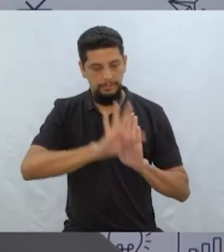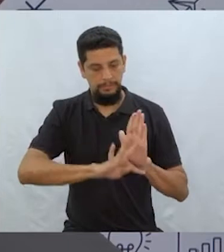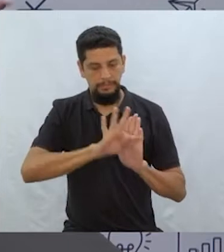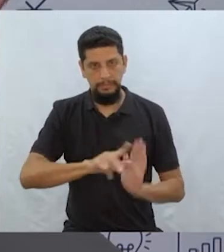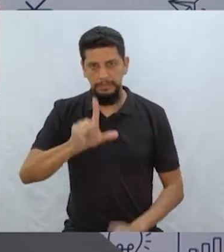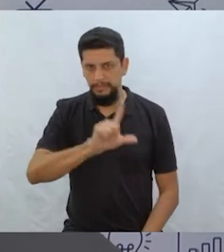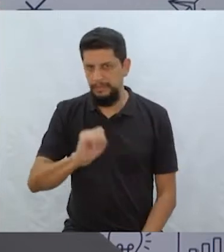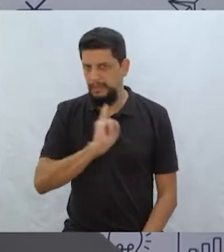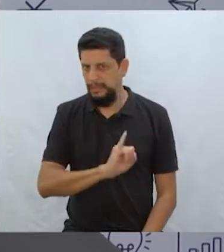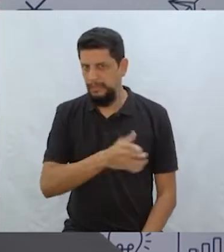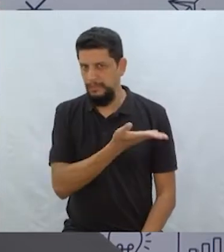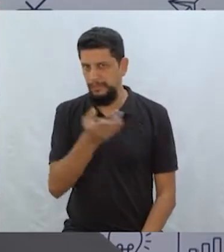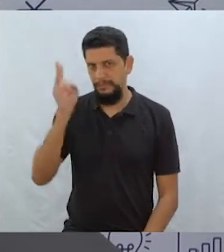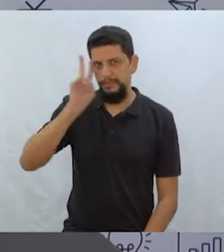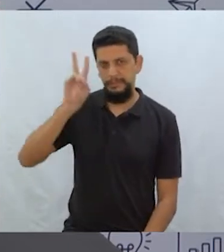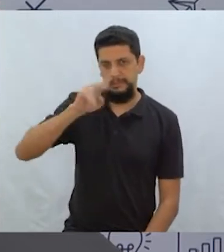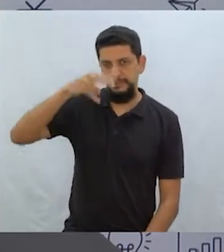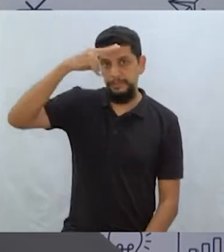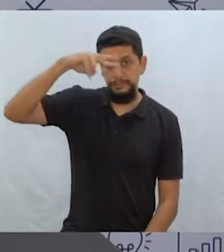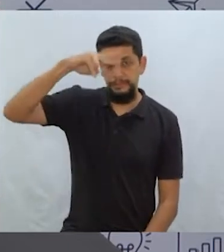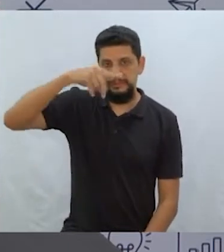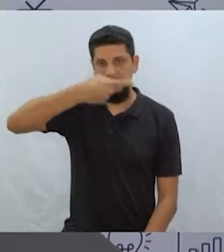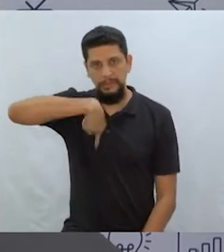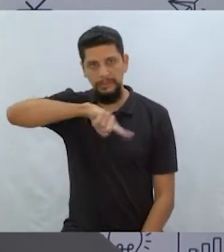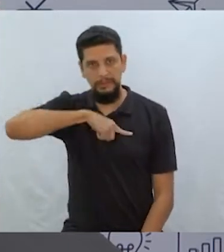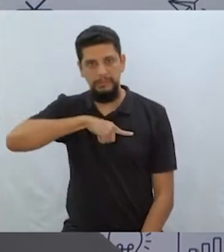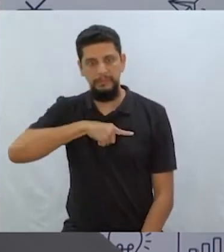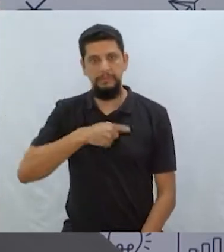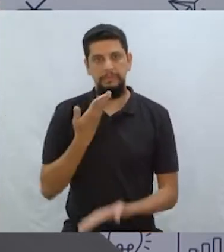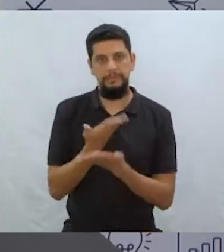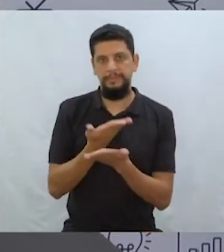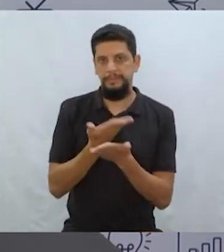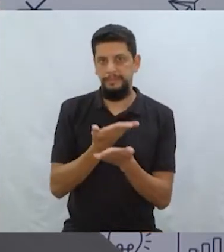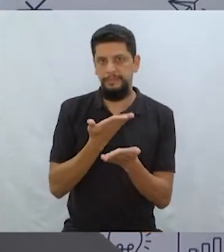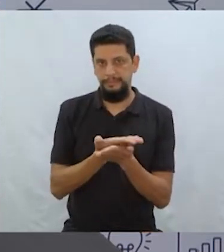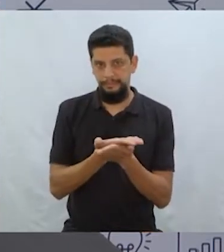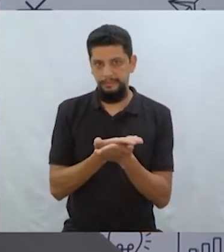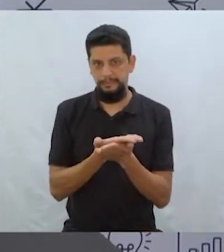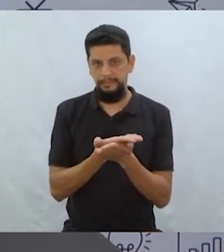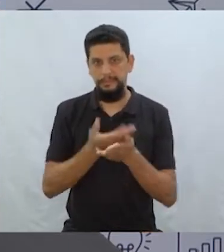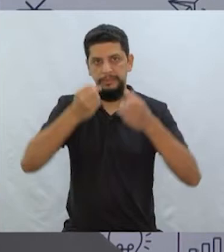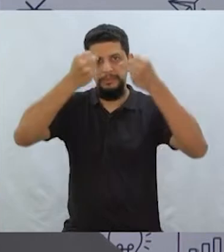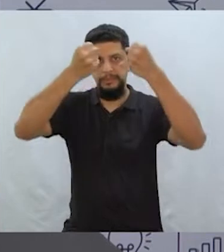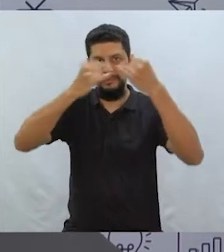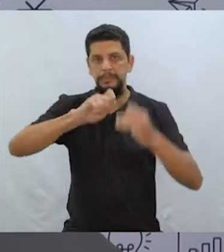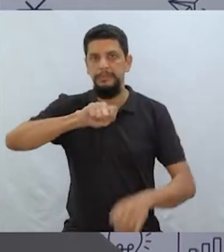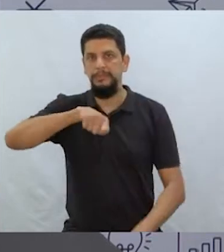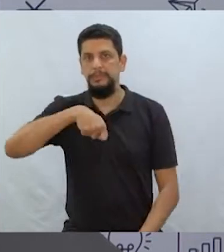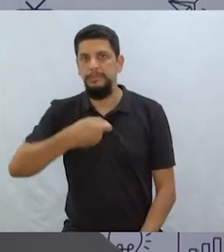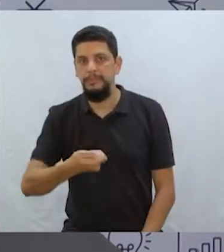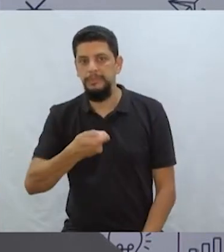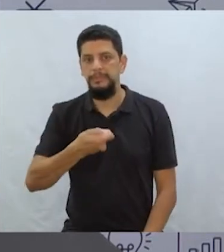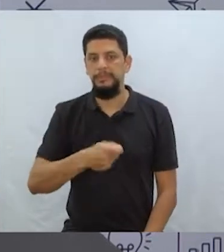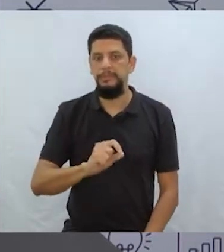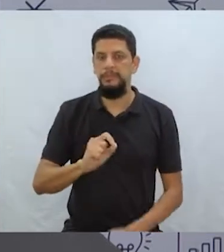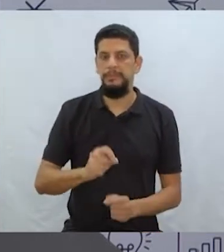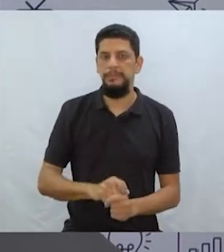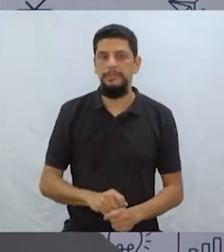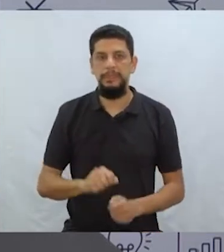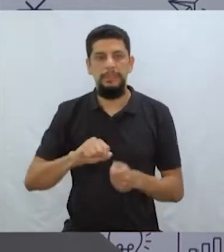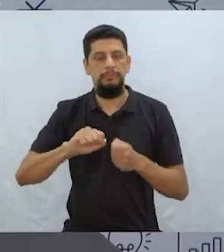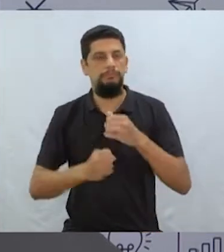literários Será que vocês estão lembrados de uma história que nós trabalhamos que falava bastante